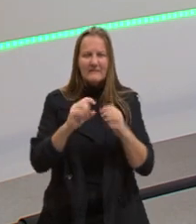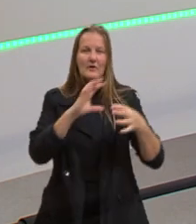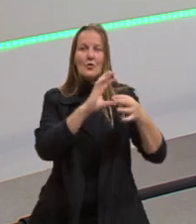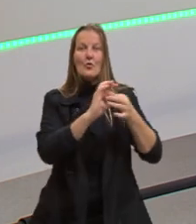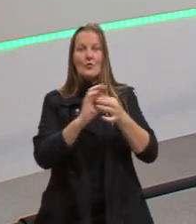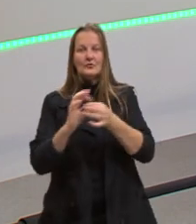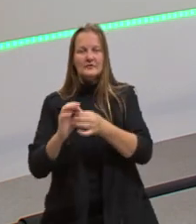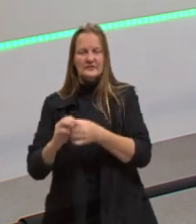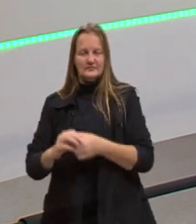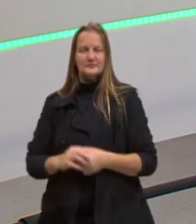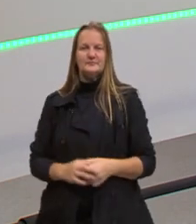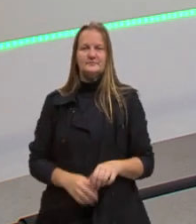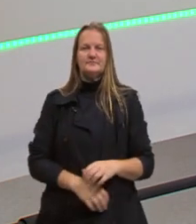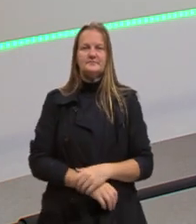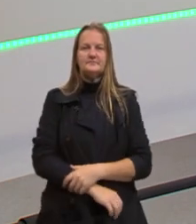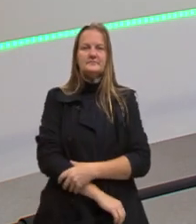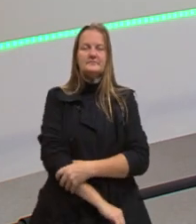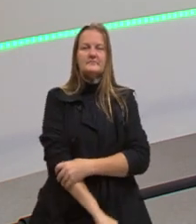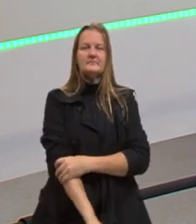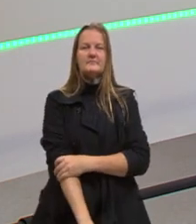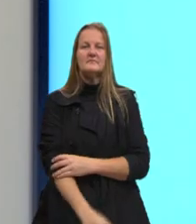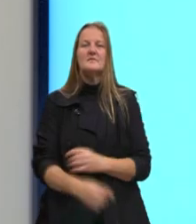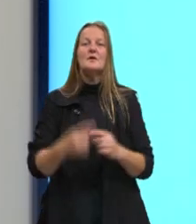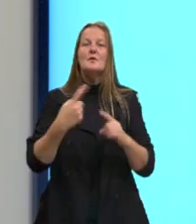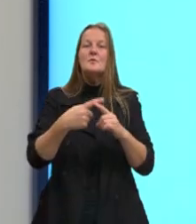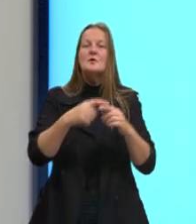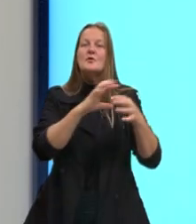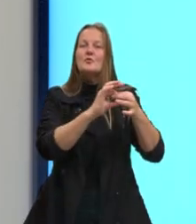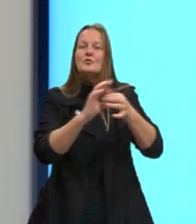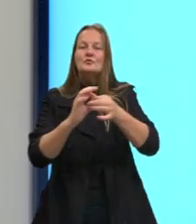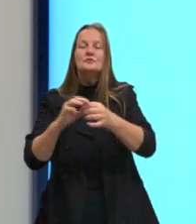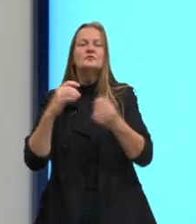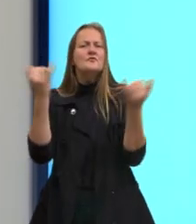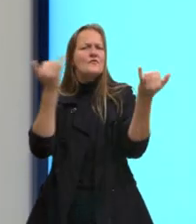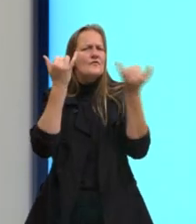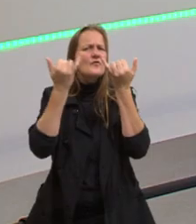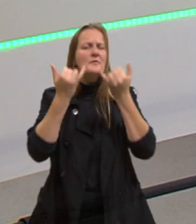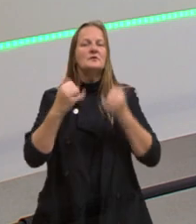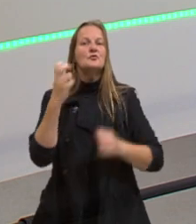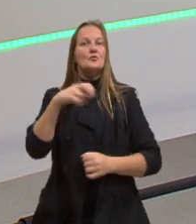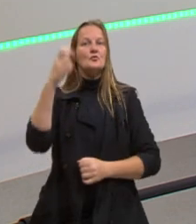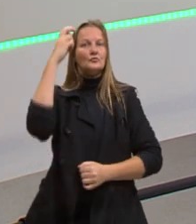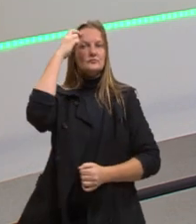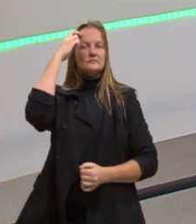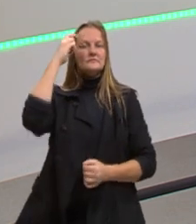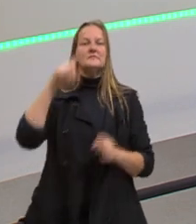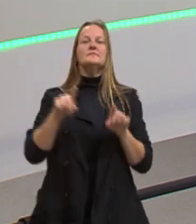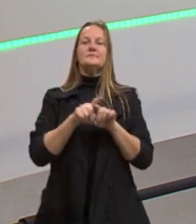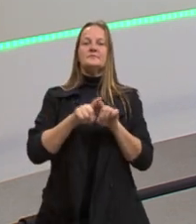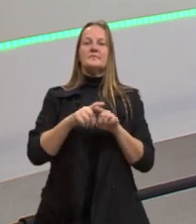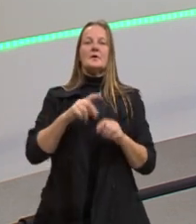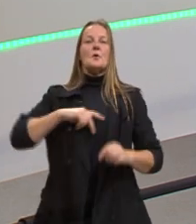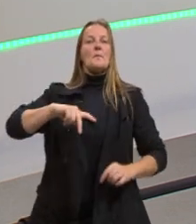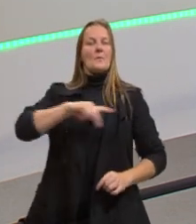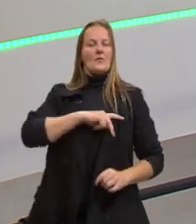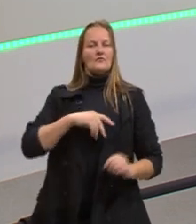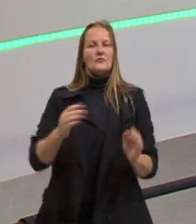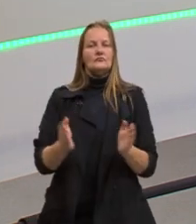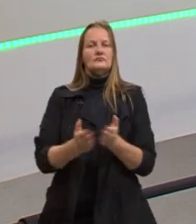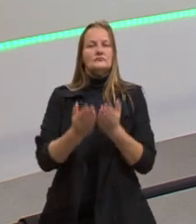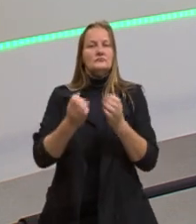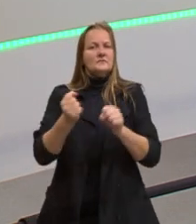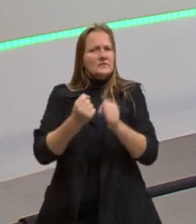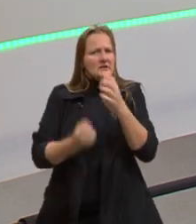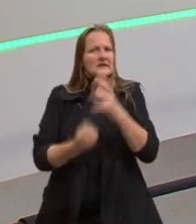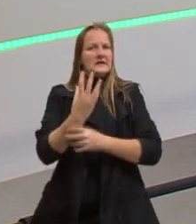Vamos retomar O que são contextos contextos são todas aquelas informações culturais em que um povo produz